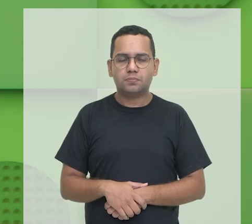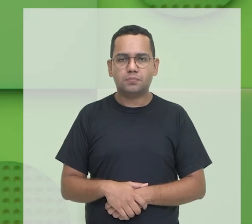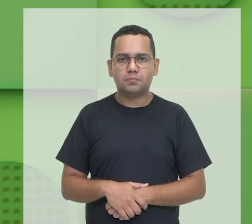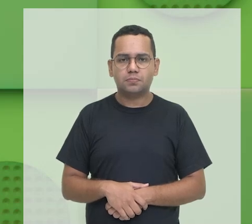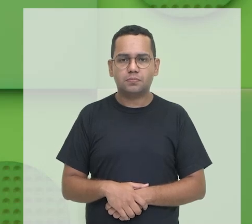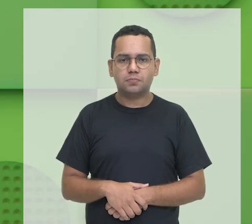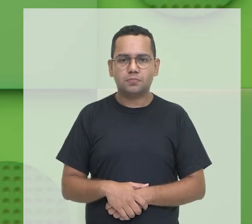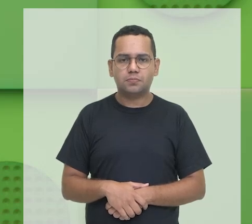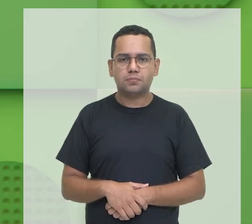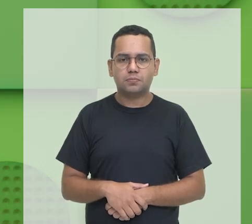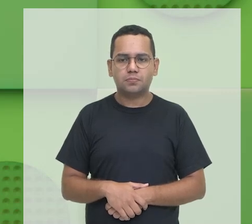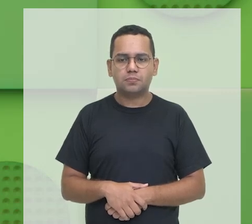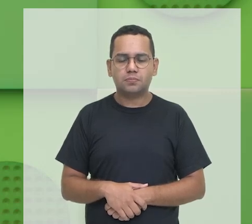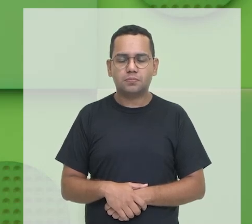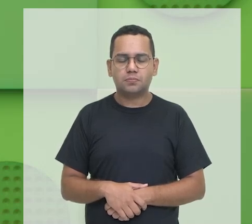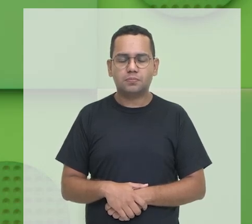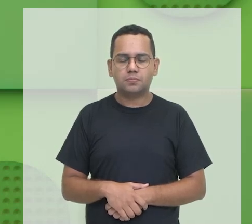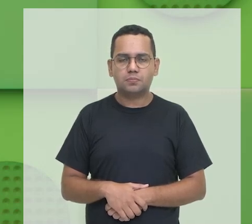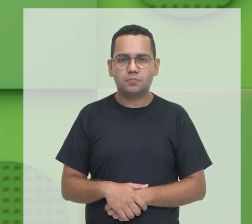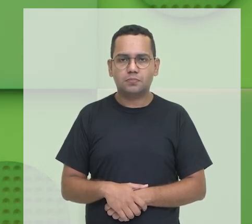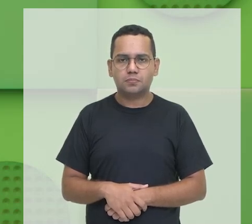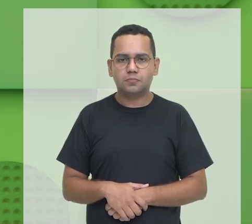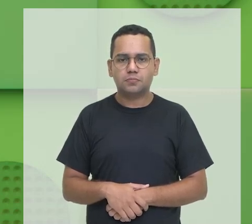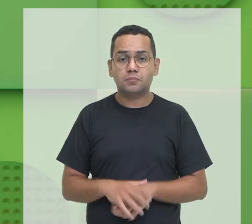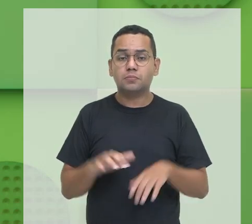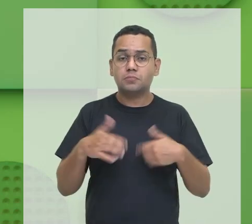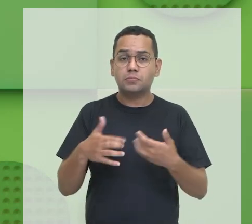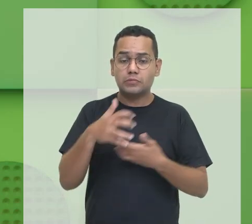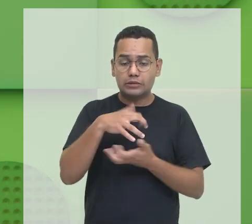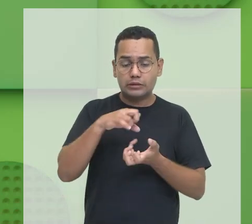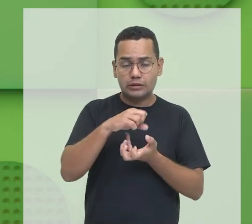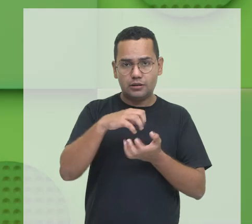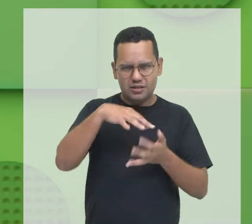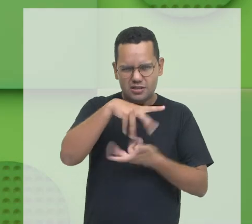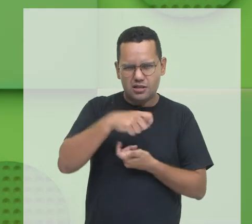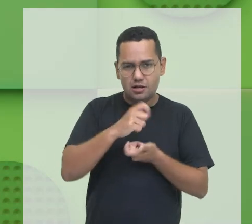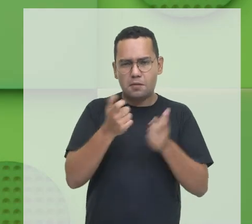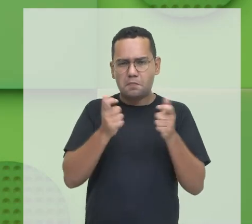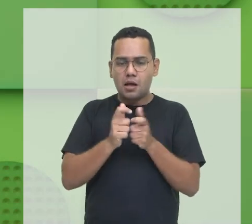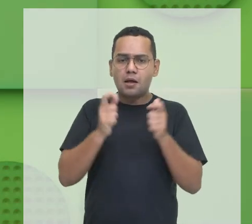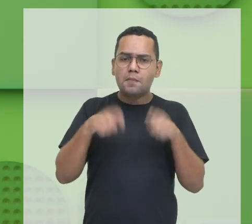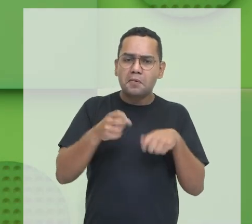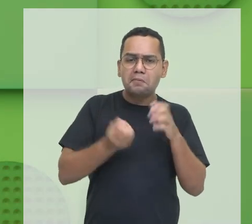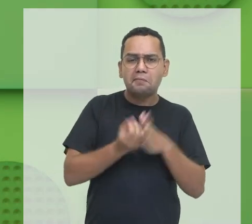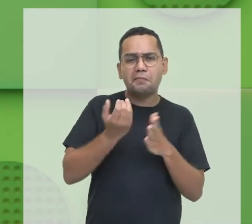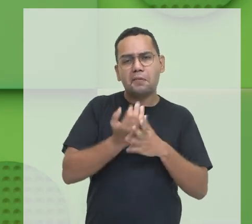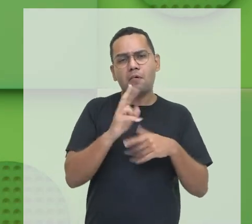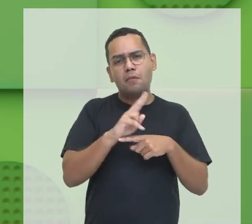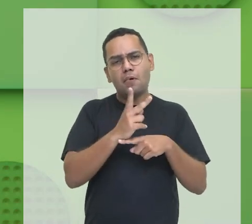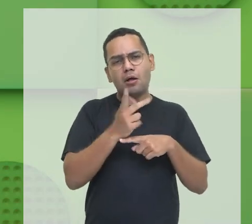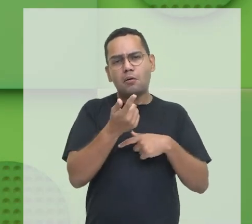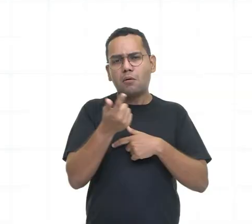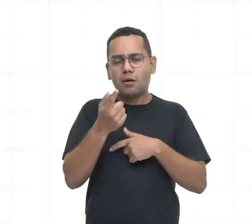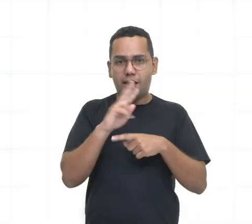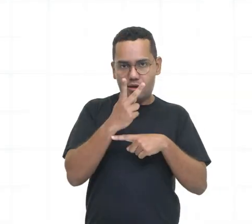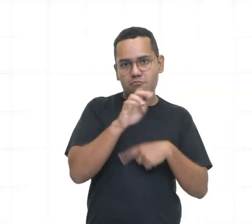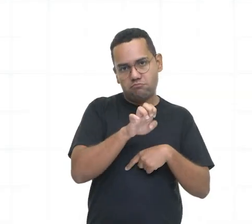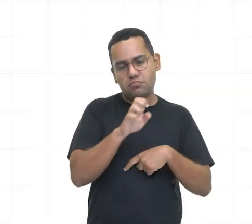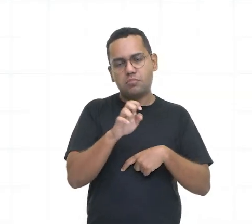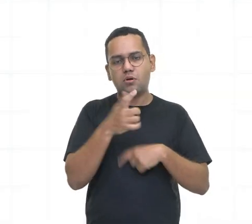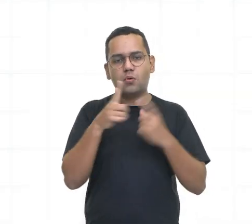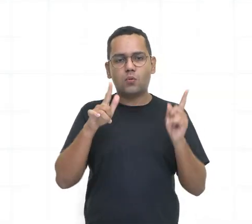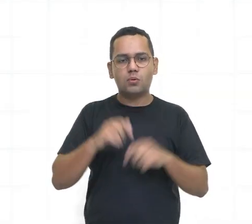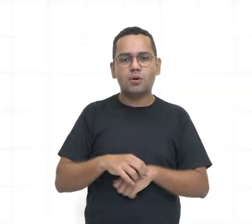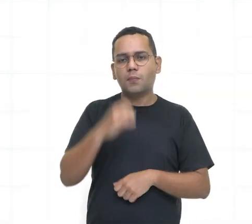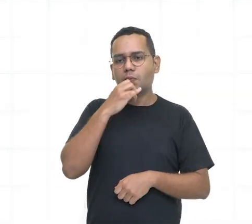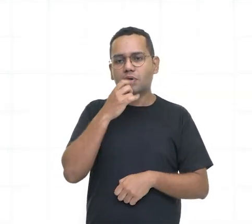as estrelas menores só conseguem produzir até o hélio, por exemplo, ou elementos mais simples, por que elementos mais pesados que o ferro? Eu